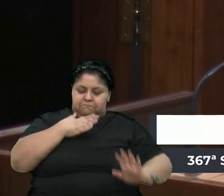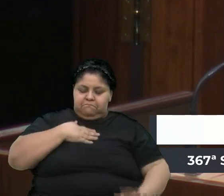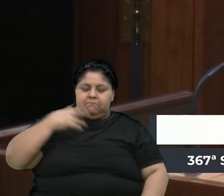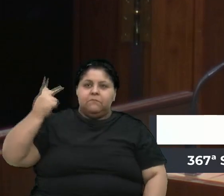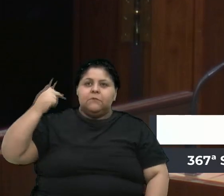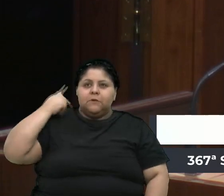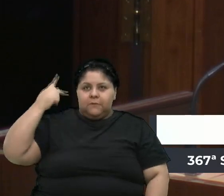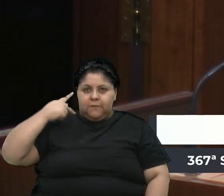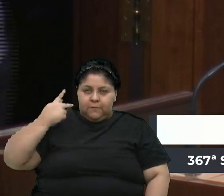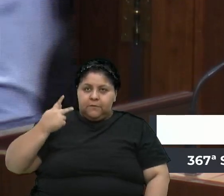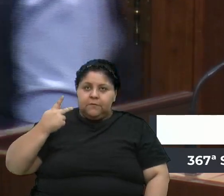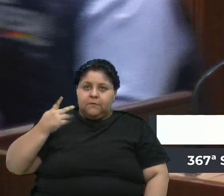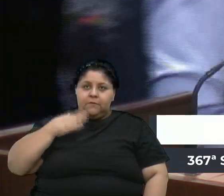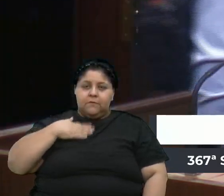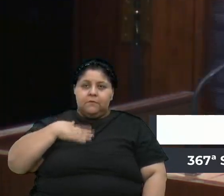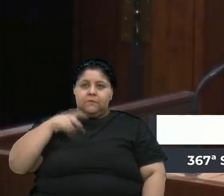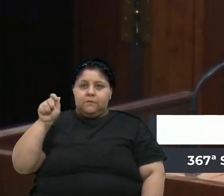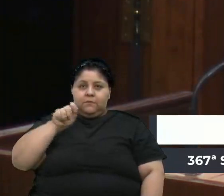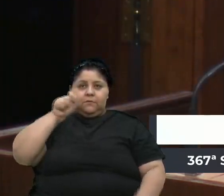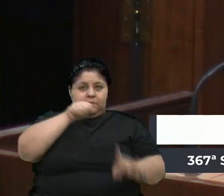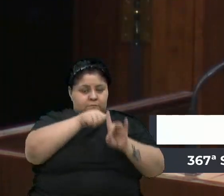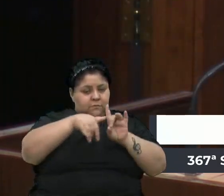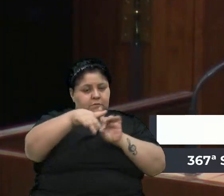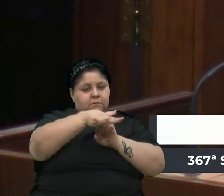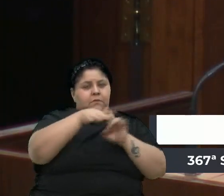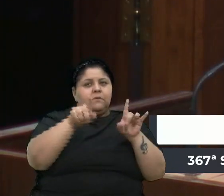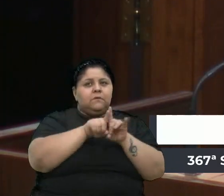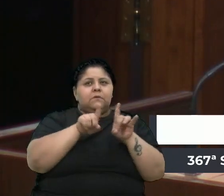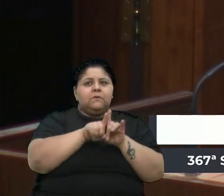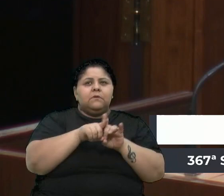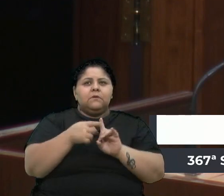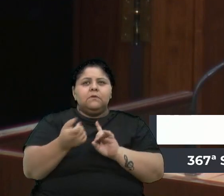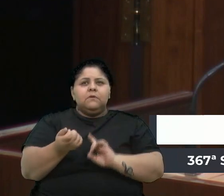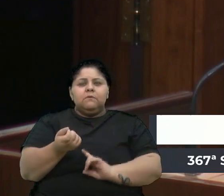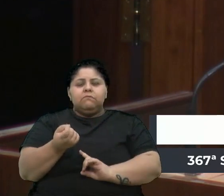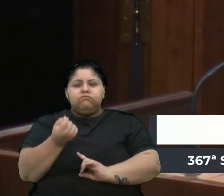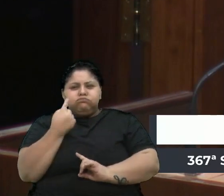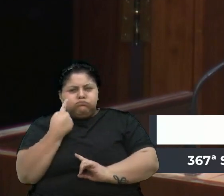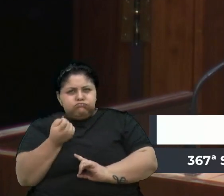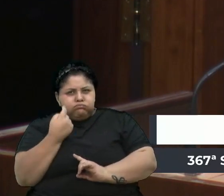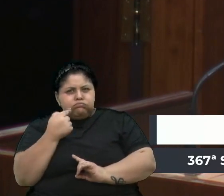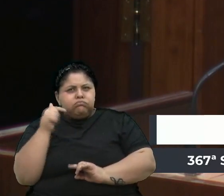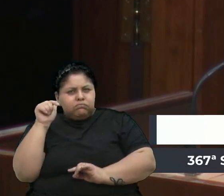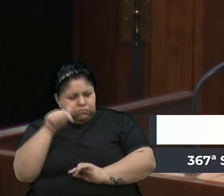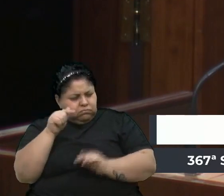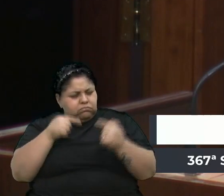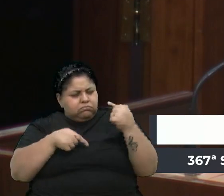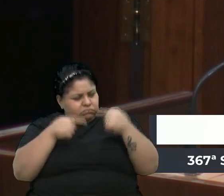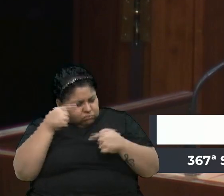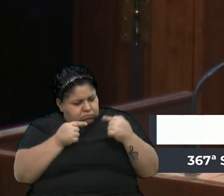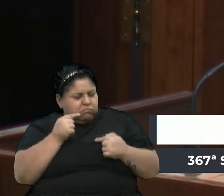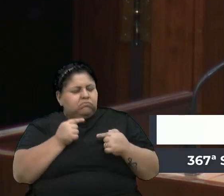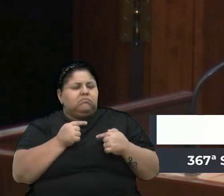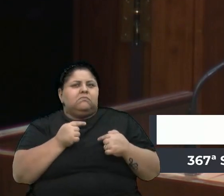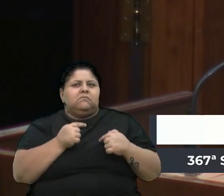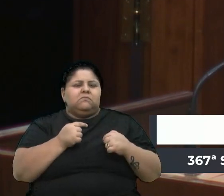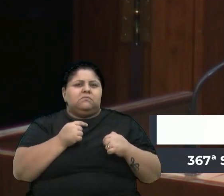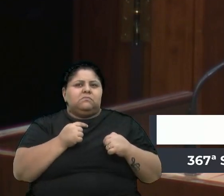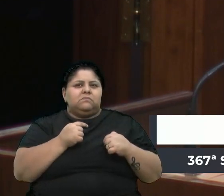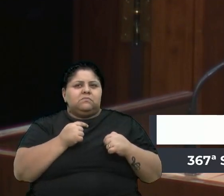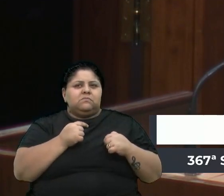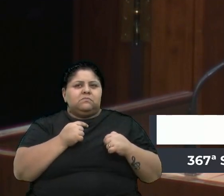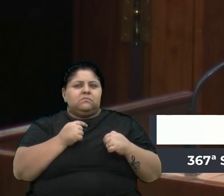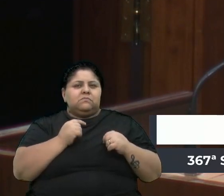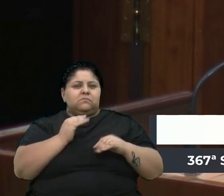do qual sou assistente social também. E é interessante esse debate, esta discussão, é relevante